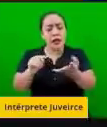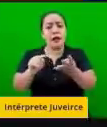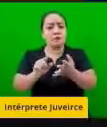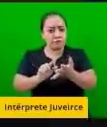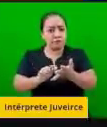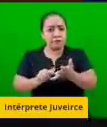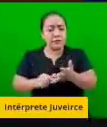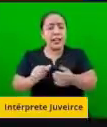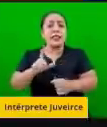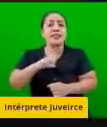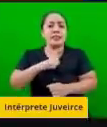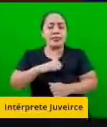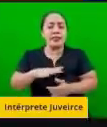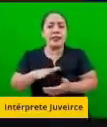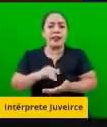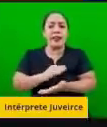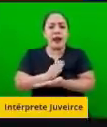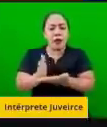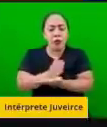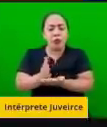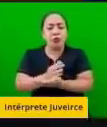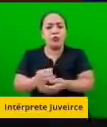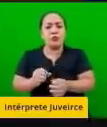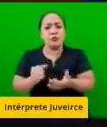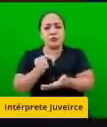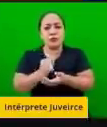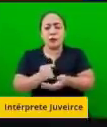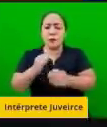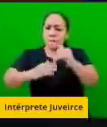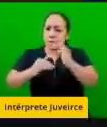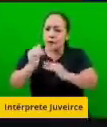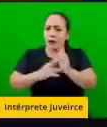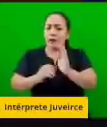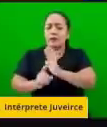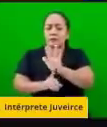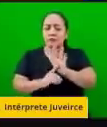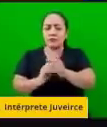formação. Próximo, por favor.